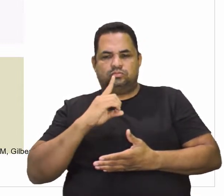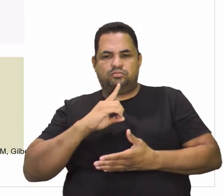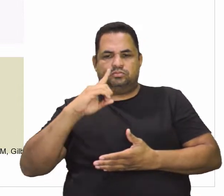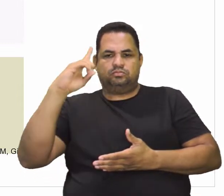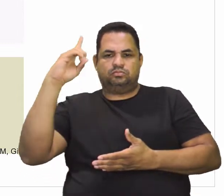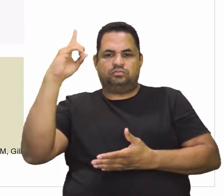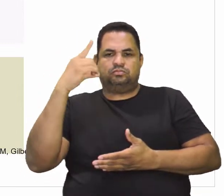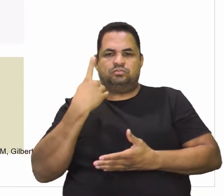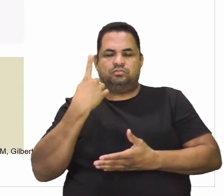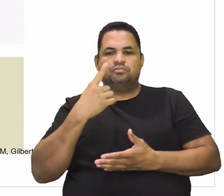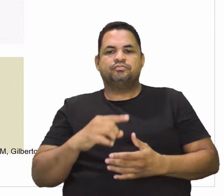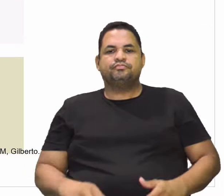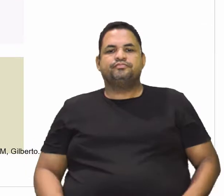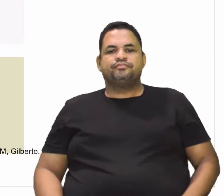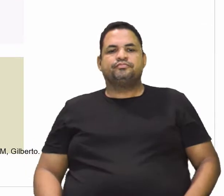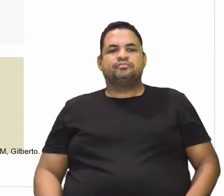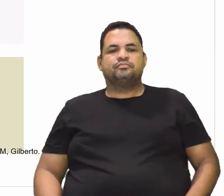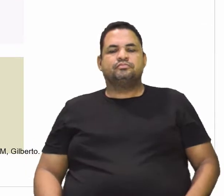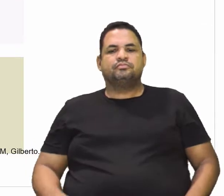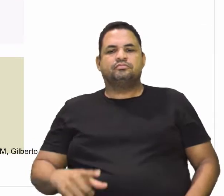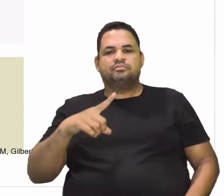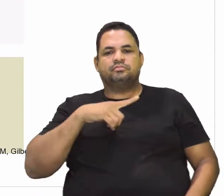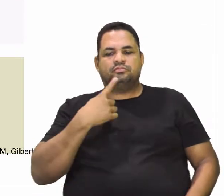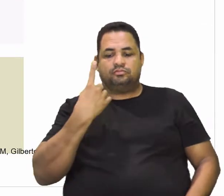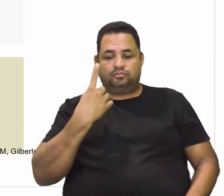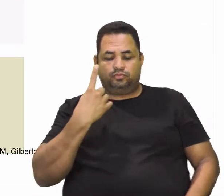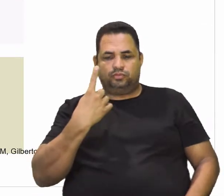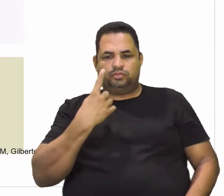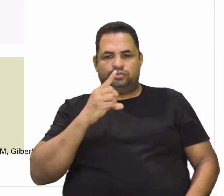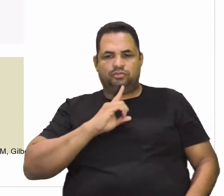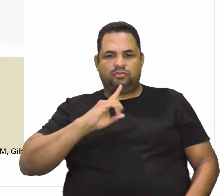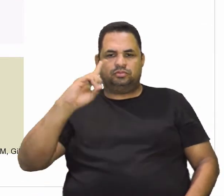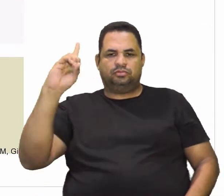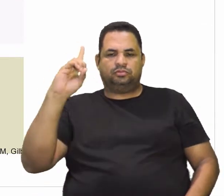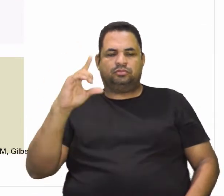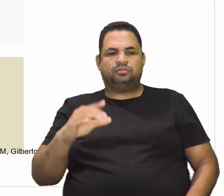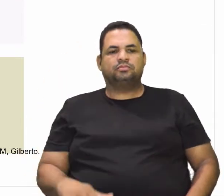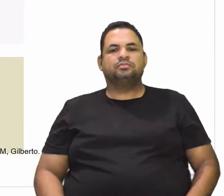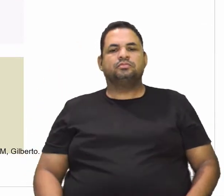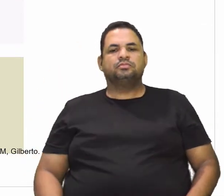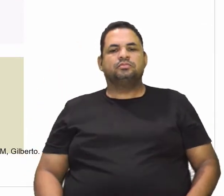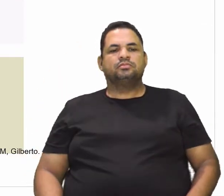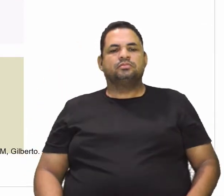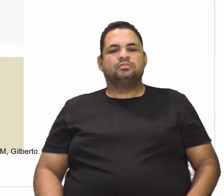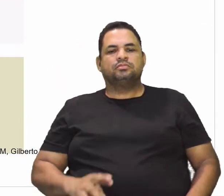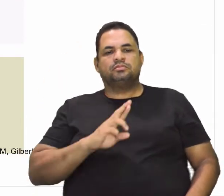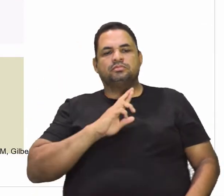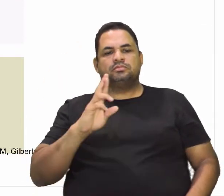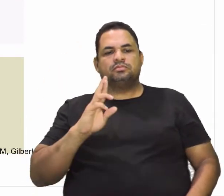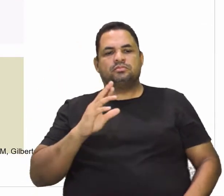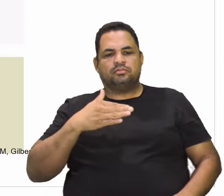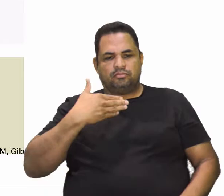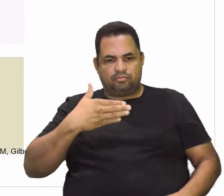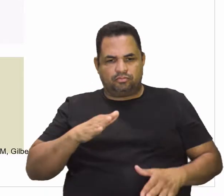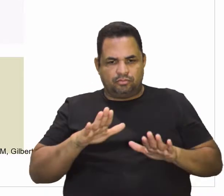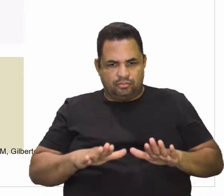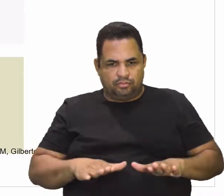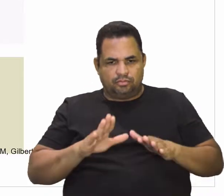árabes deixaram de ser politeístas, agora se tornam monoteístas, também chamada de religião muçulmana